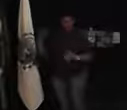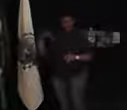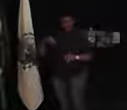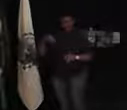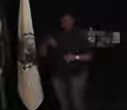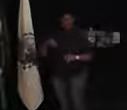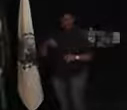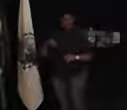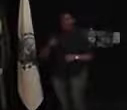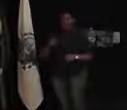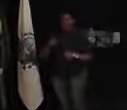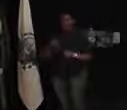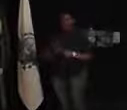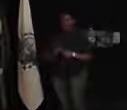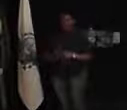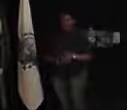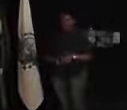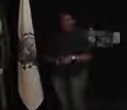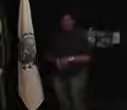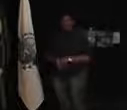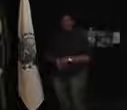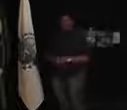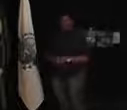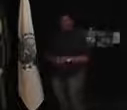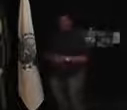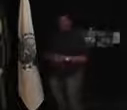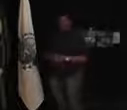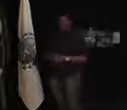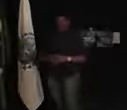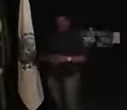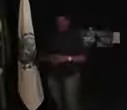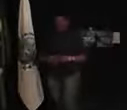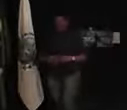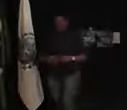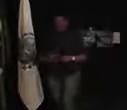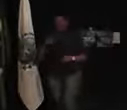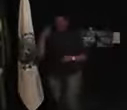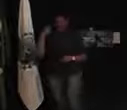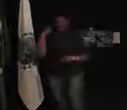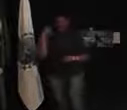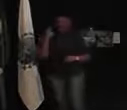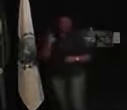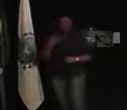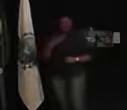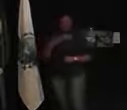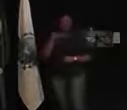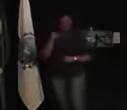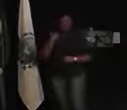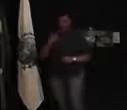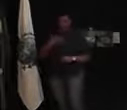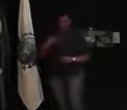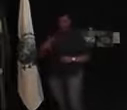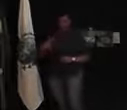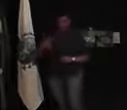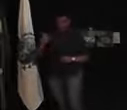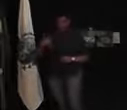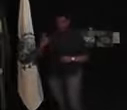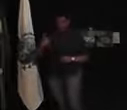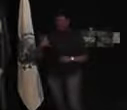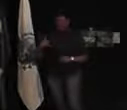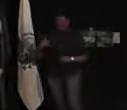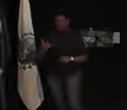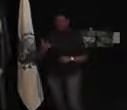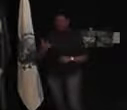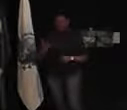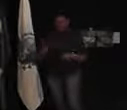se fosse o último. Então é muito interessante. O James morreu com 24 anos, né? Quando